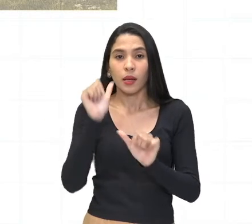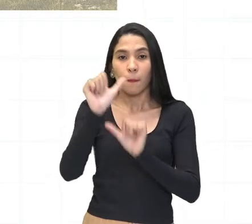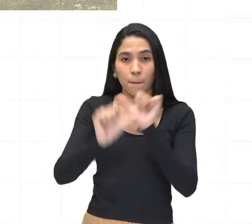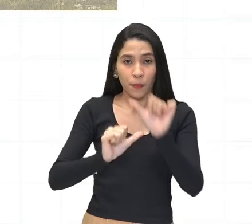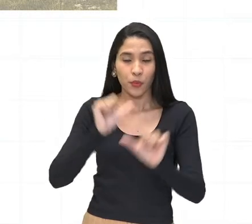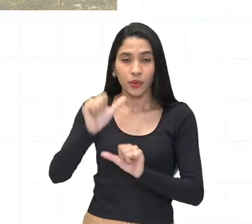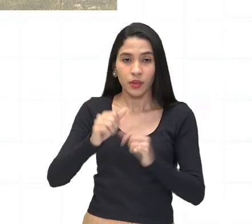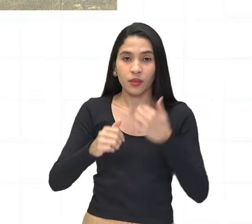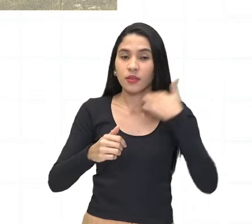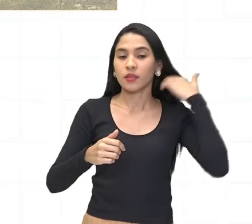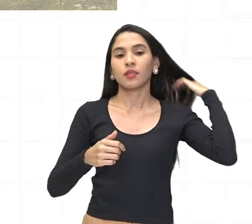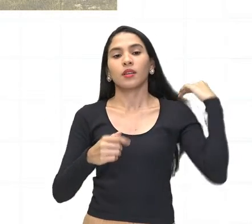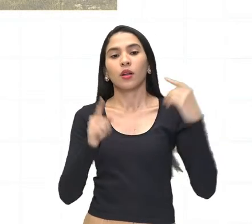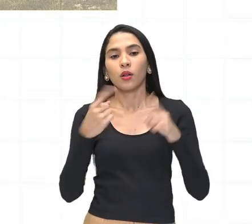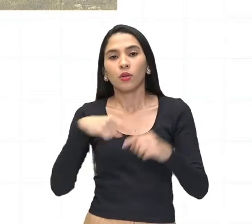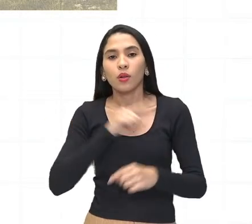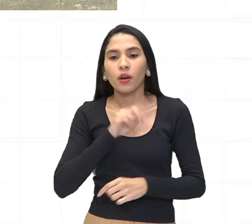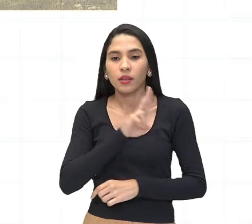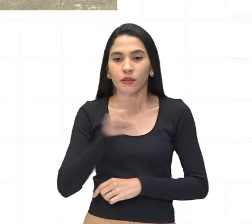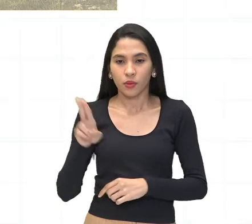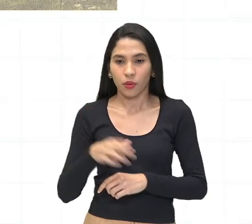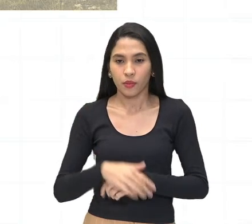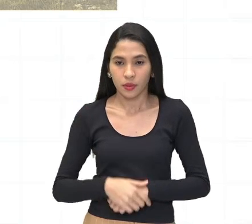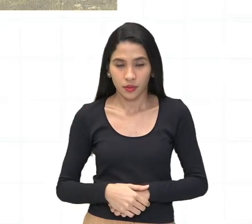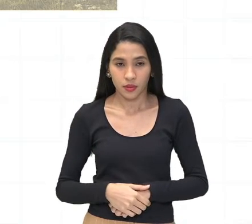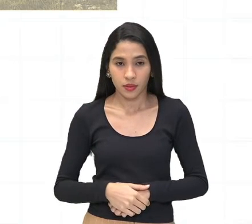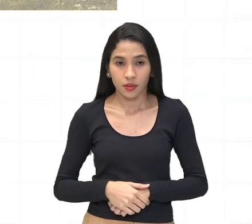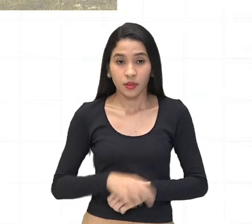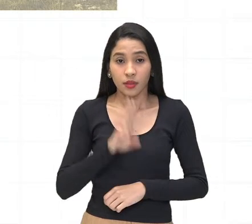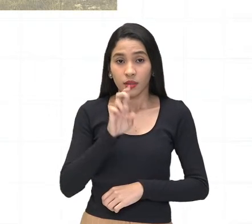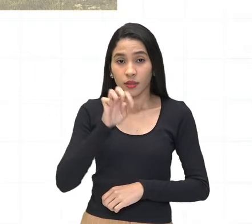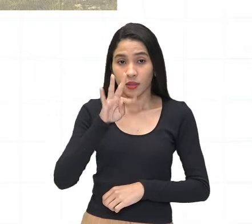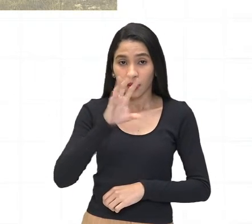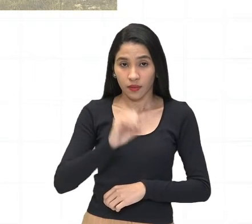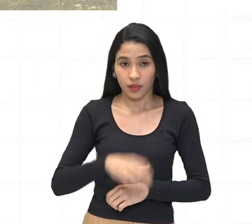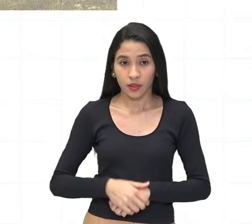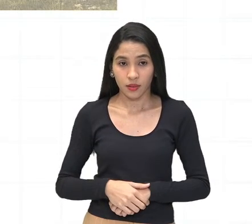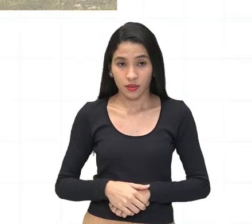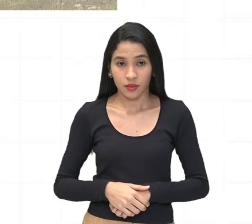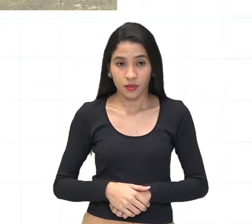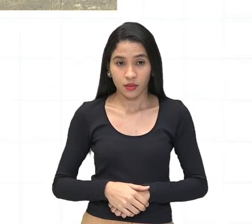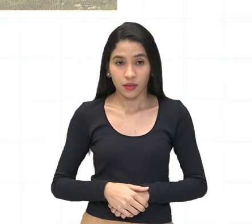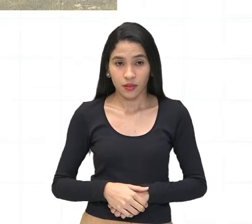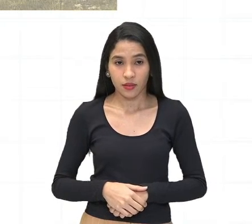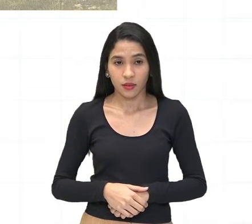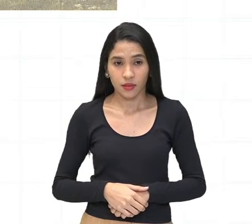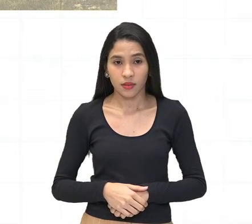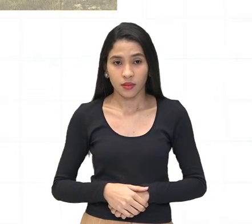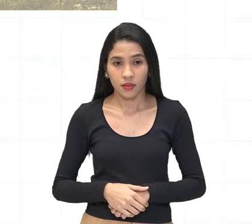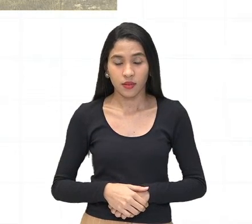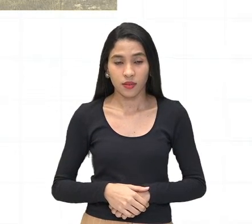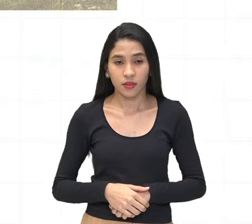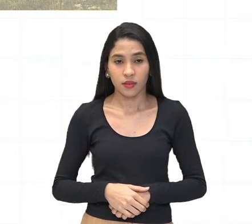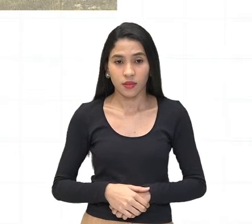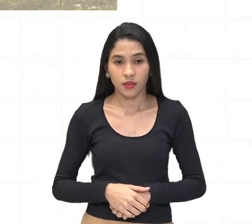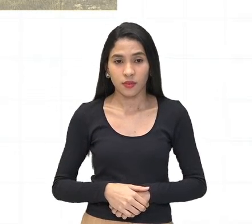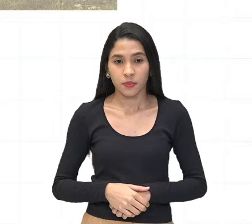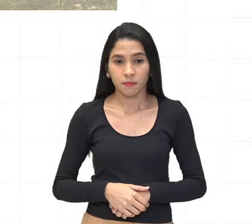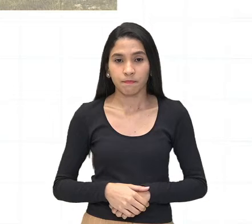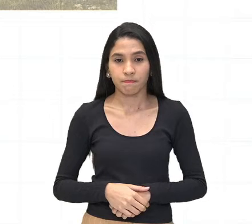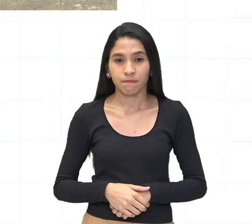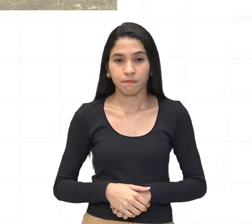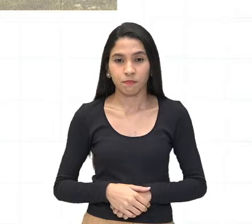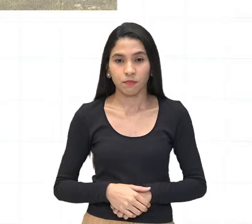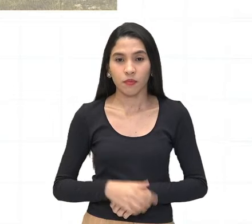bruscas, a gente chama isso de vento, certo? Então, a gente tem aí